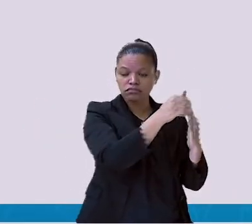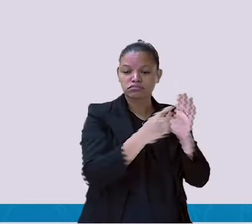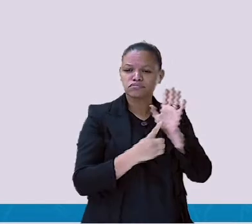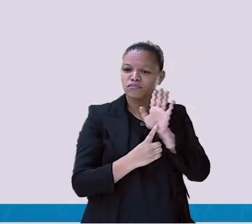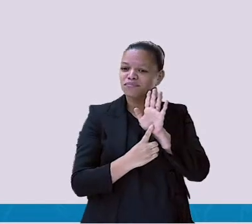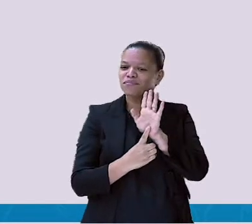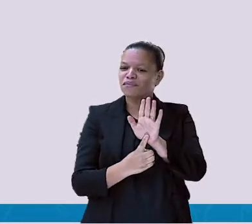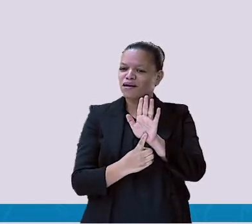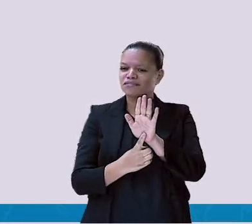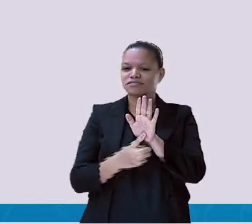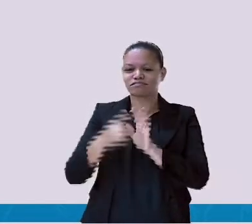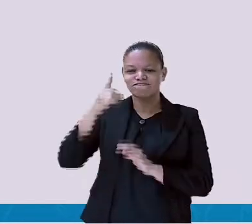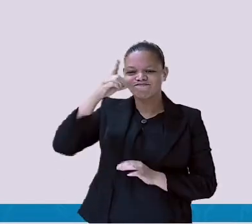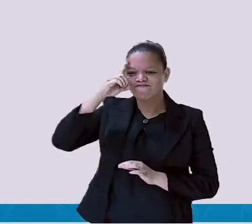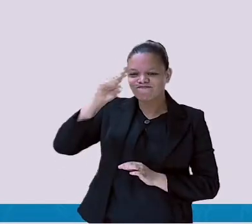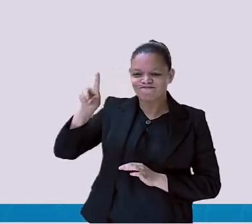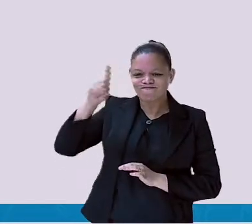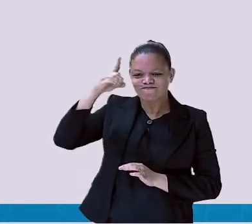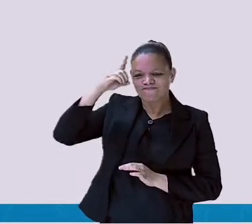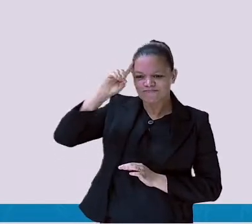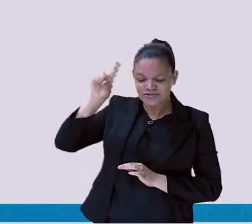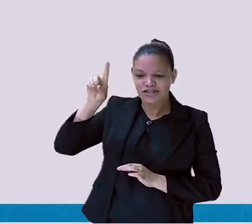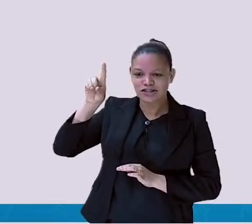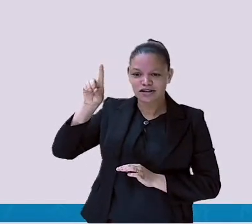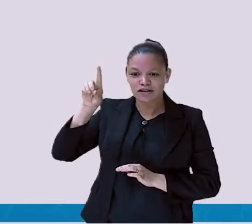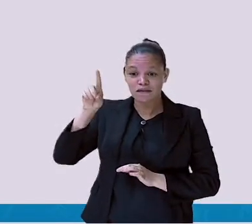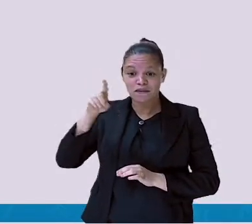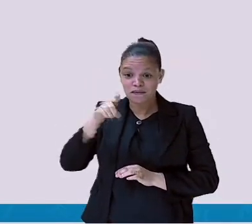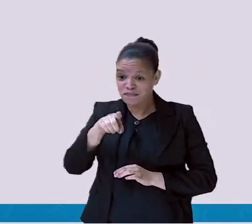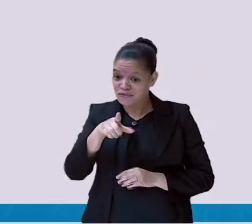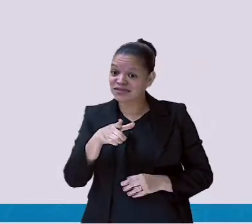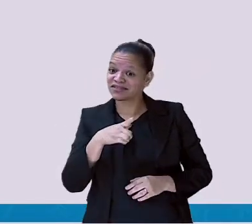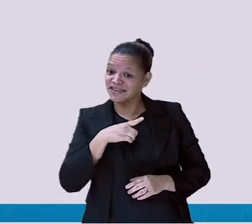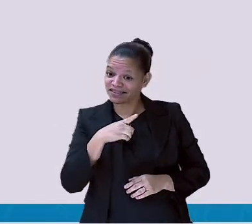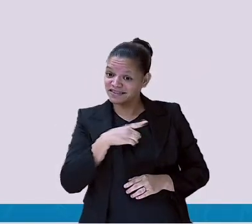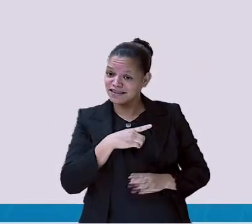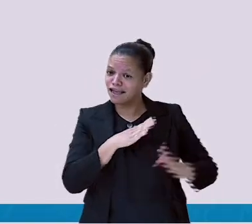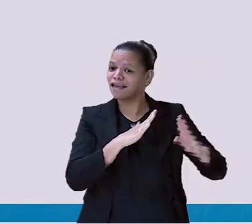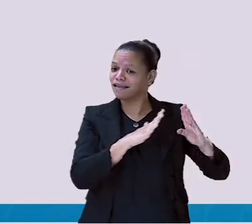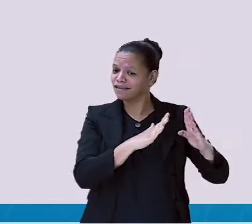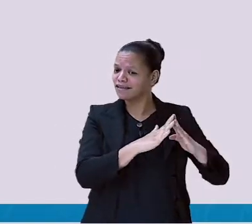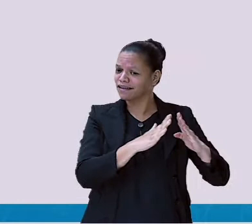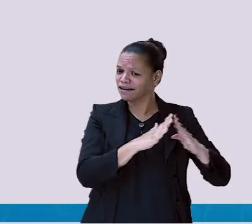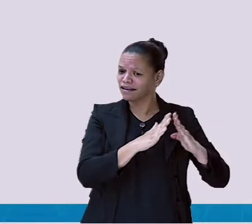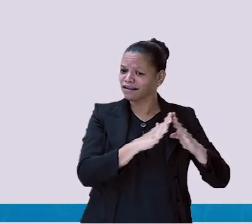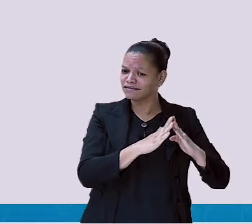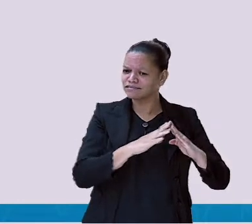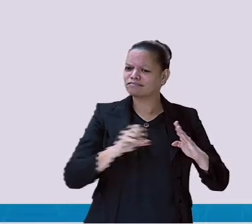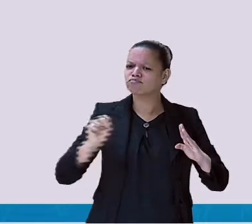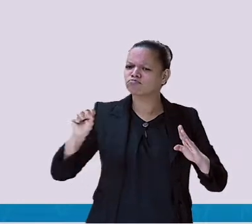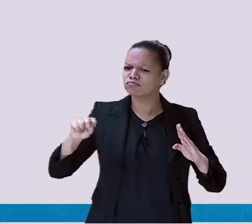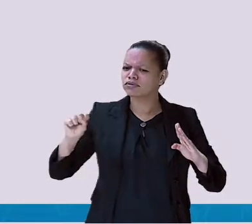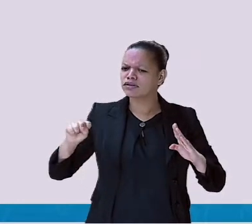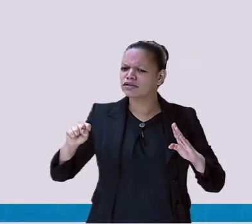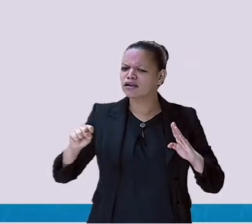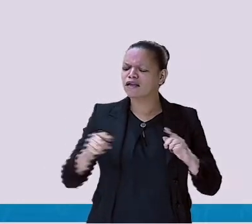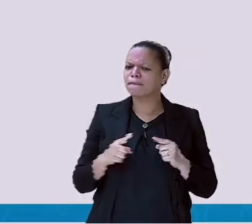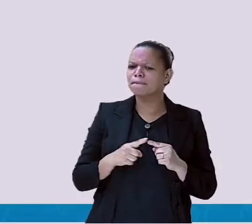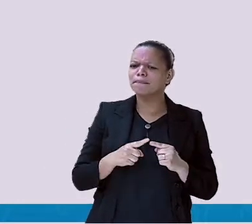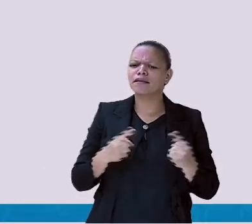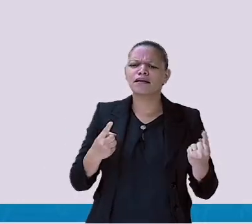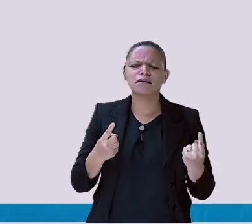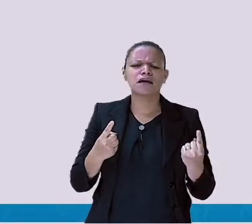um calendário. Então você tem sim uma tabela na sua casa. Mas por que o calendário é uma